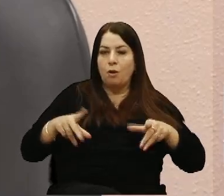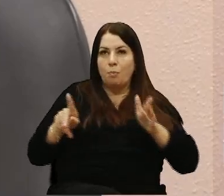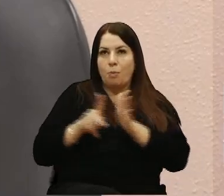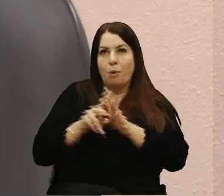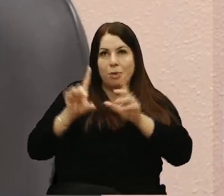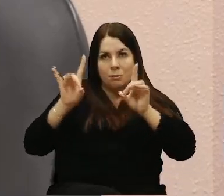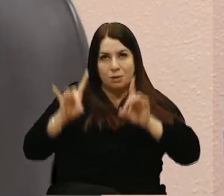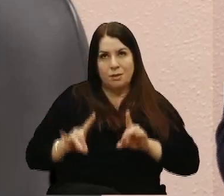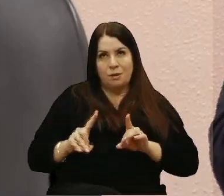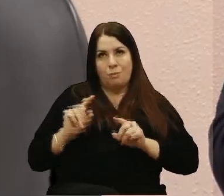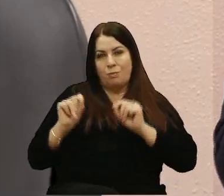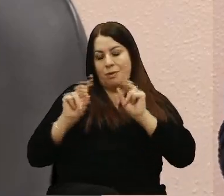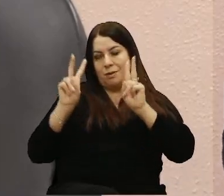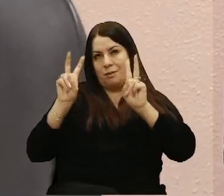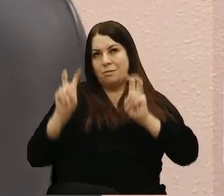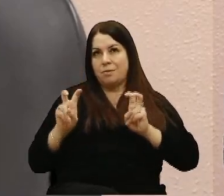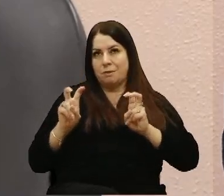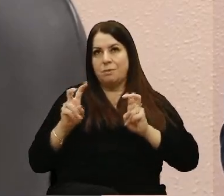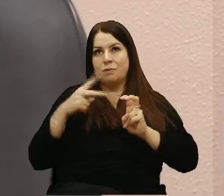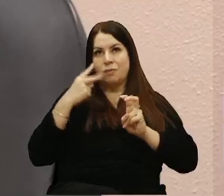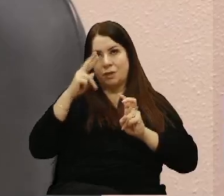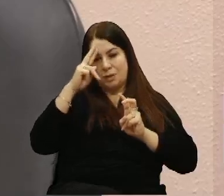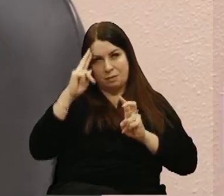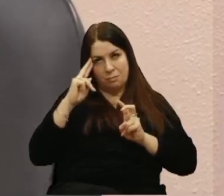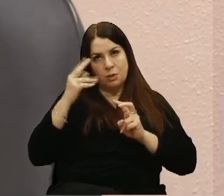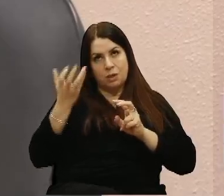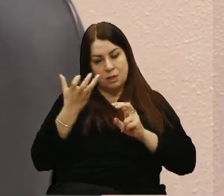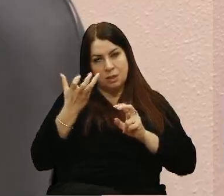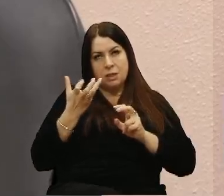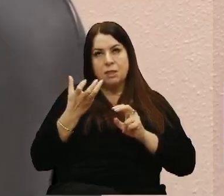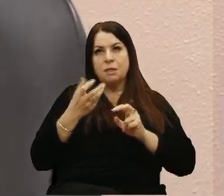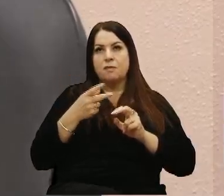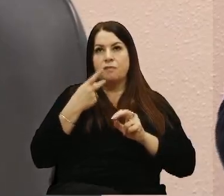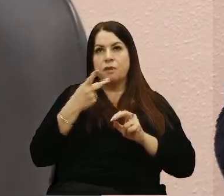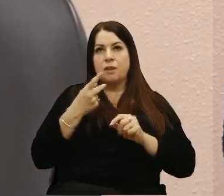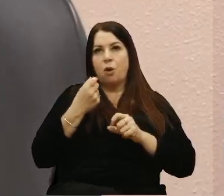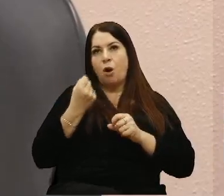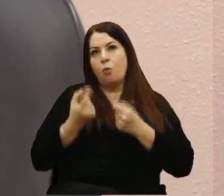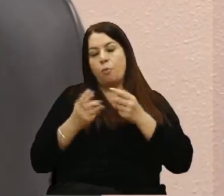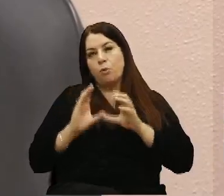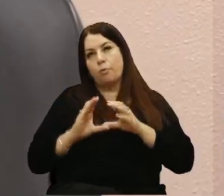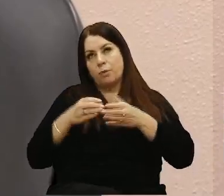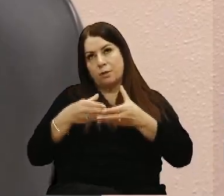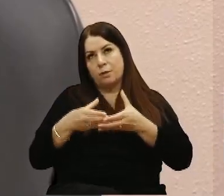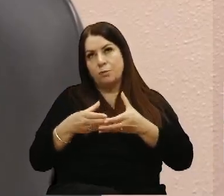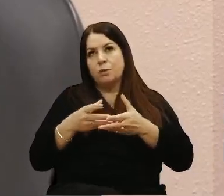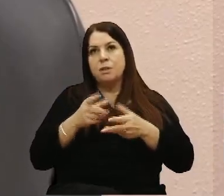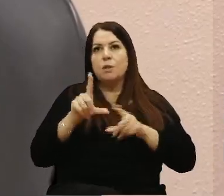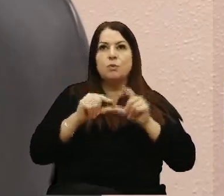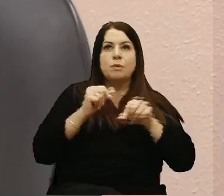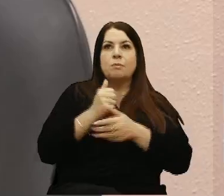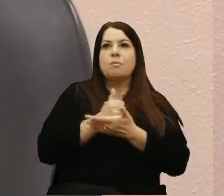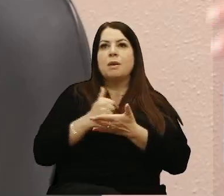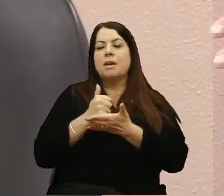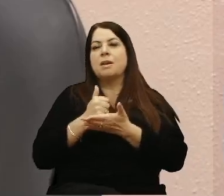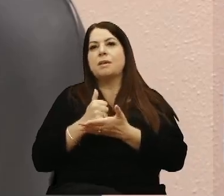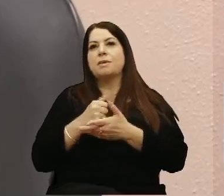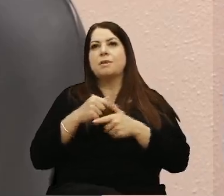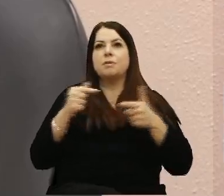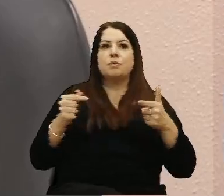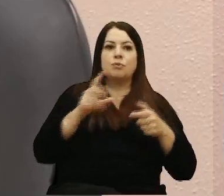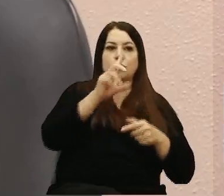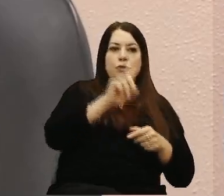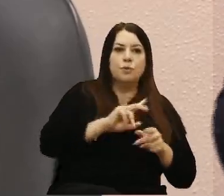para a gente poder tratar esses temas. Então, se o vereador Rafael Bueno hoje quisesse remeter isso a alguma comissão, teria que escolher com base numa questão mais geral, ou a dos